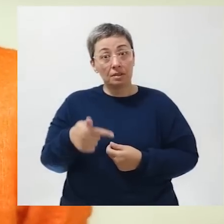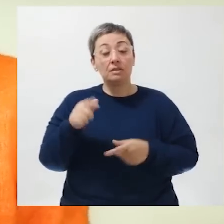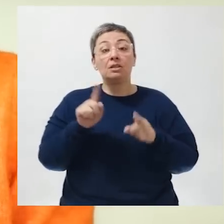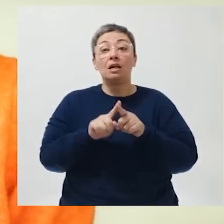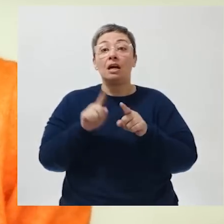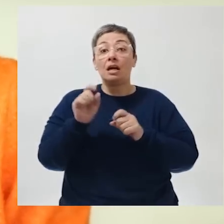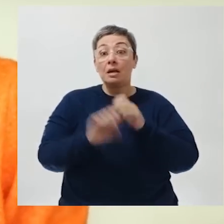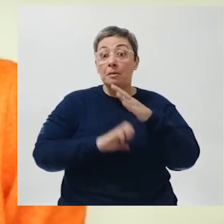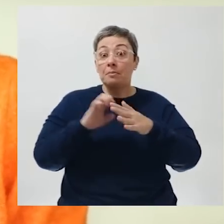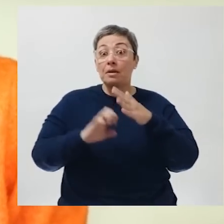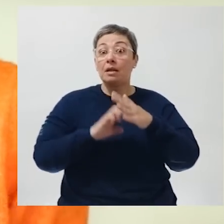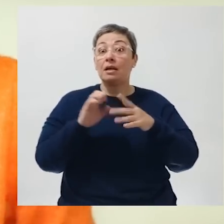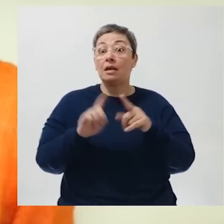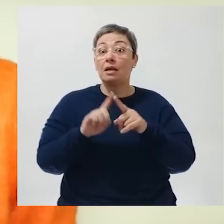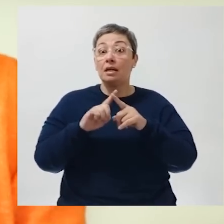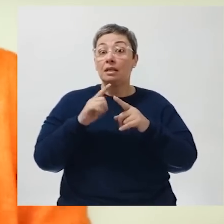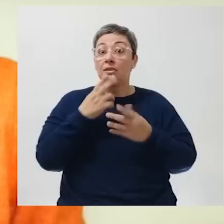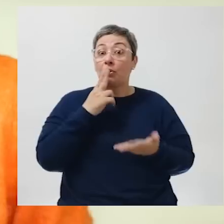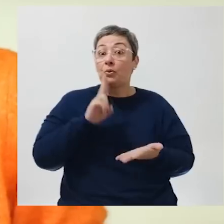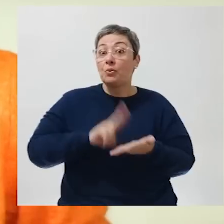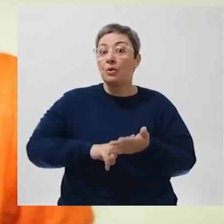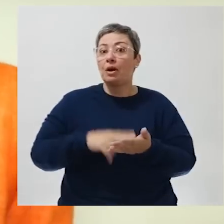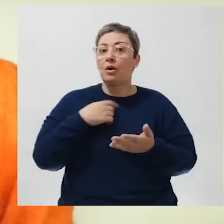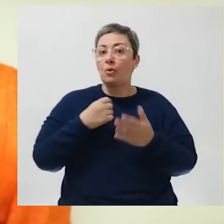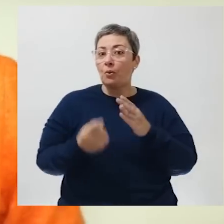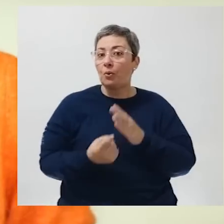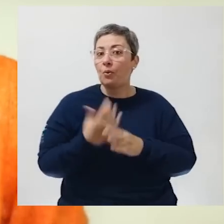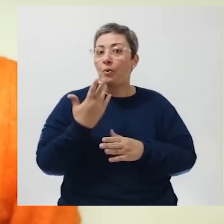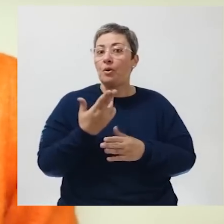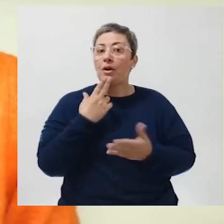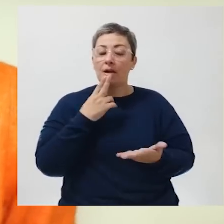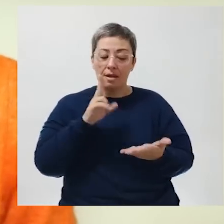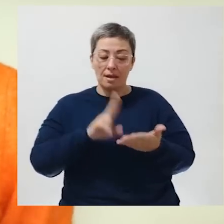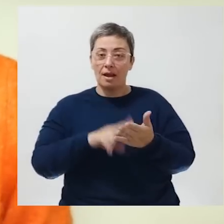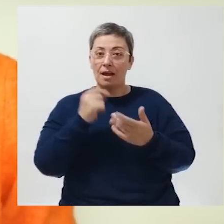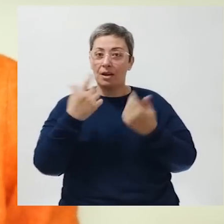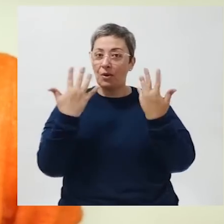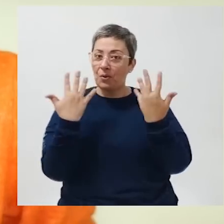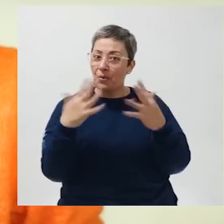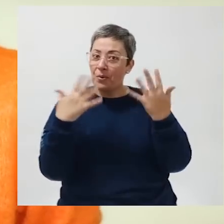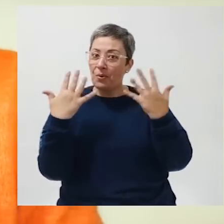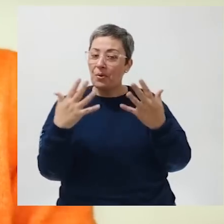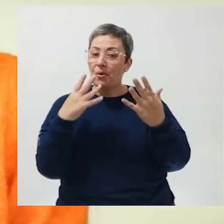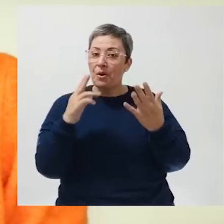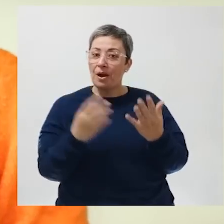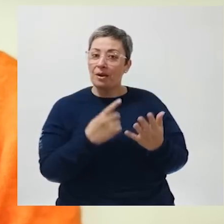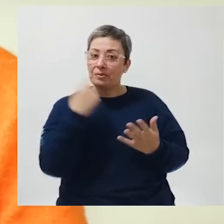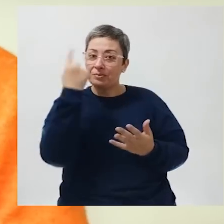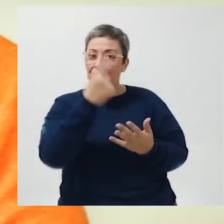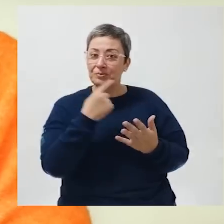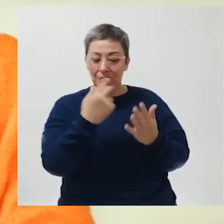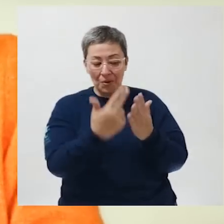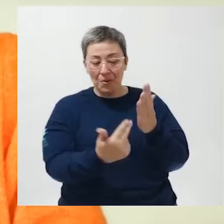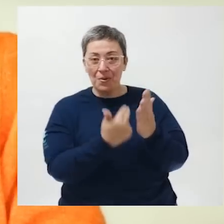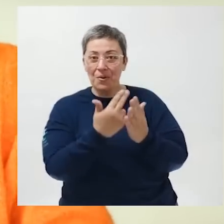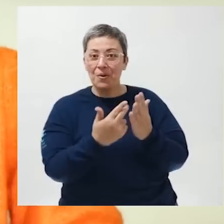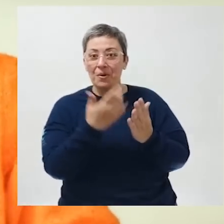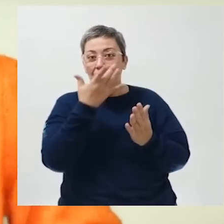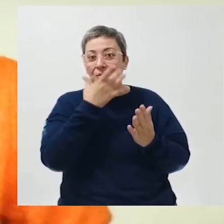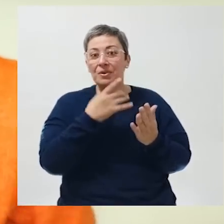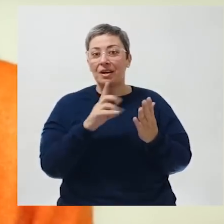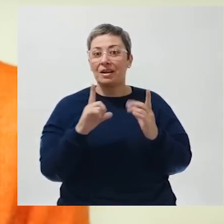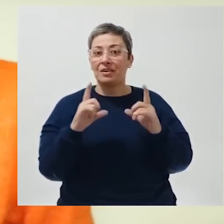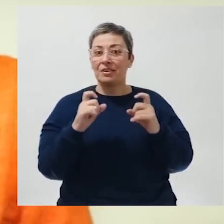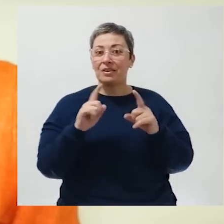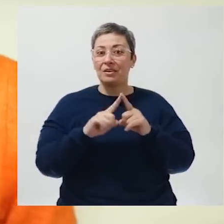1967, a empresa brasileira de Correios lançou um selo comemorativo com o rosto da enfermeira